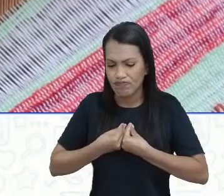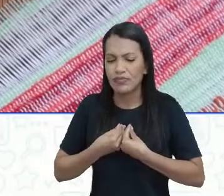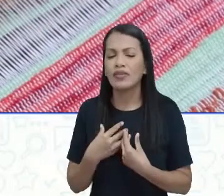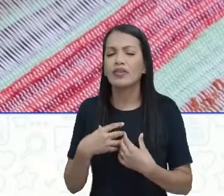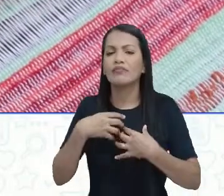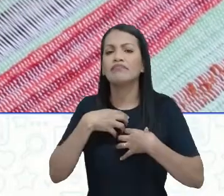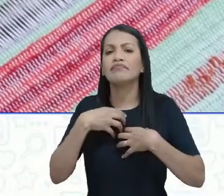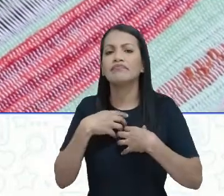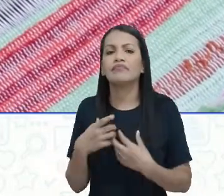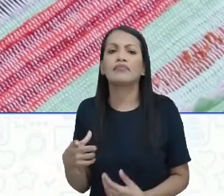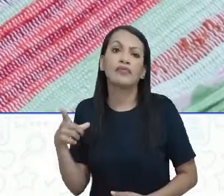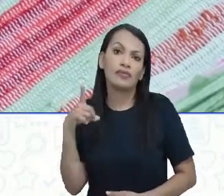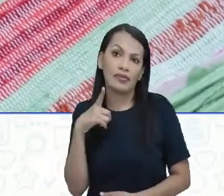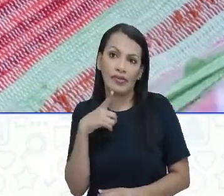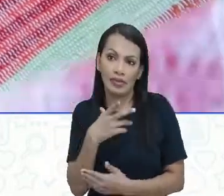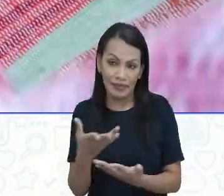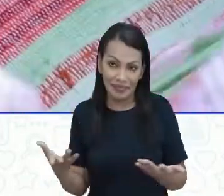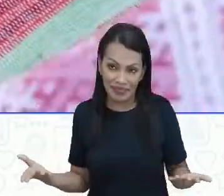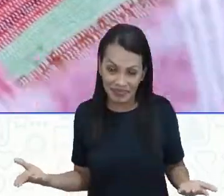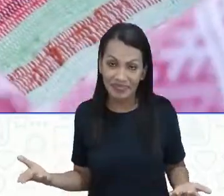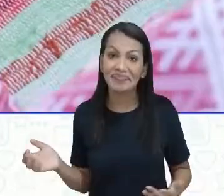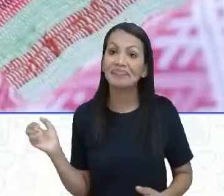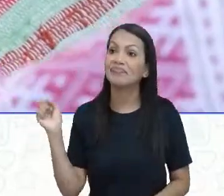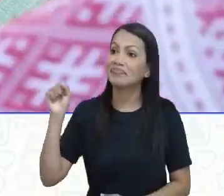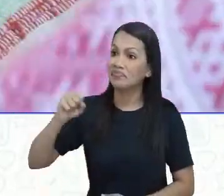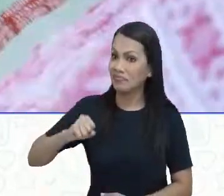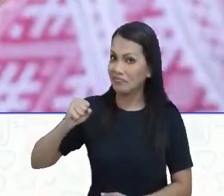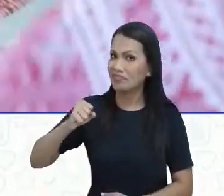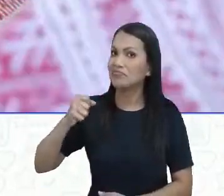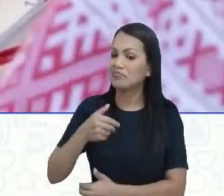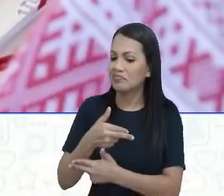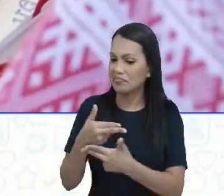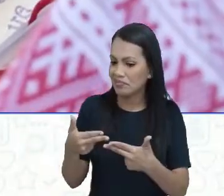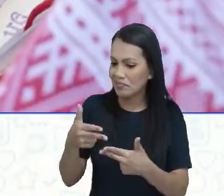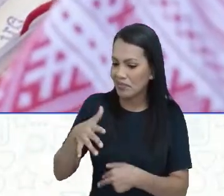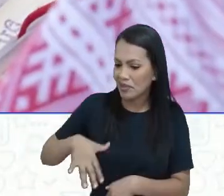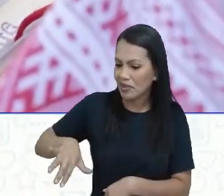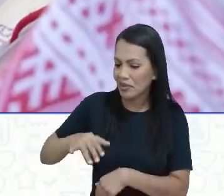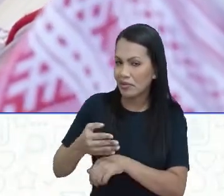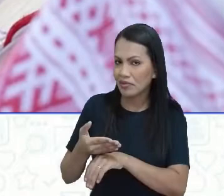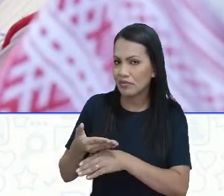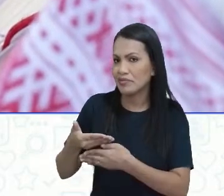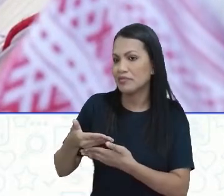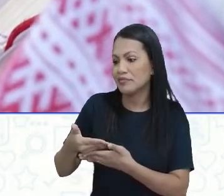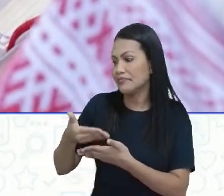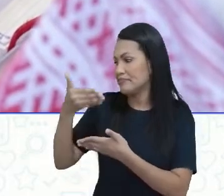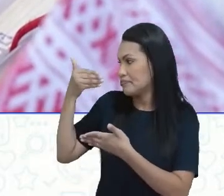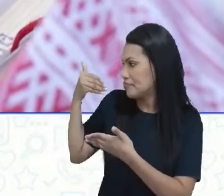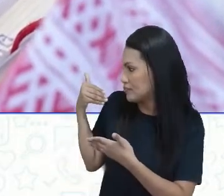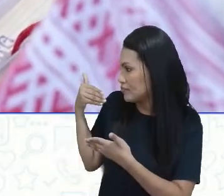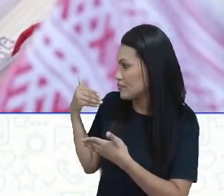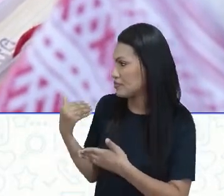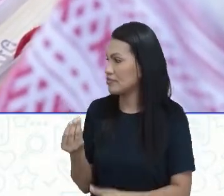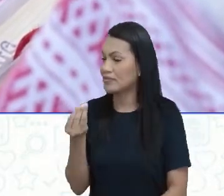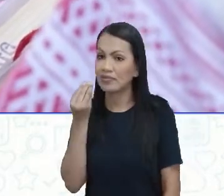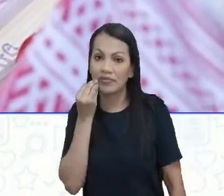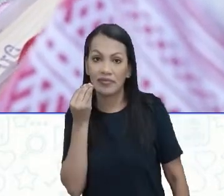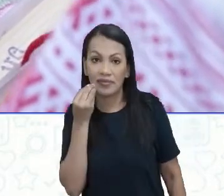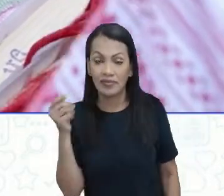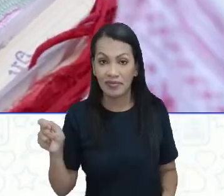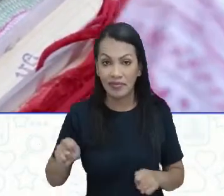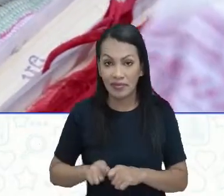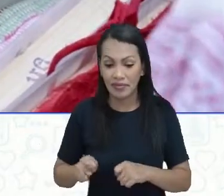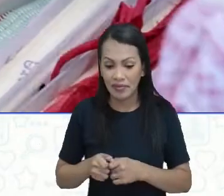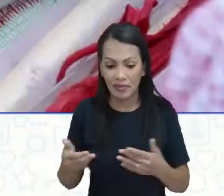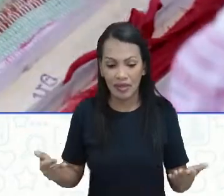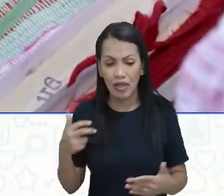quando a gente percebe que, de repente, um cenário anterior era melhor do que aquele cenário que a gente está tentando construir agora, não existe